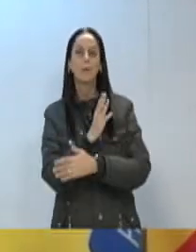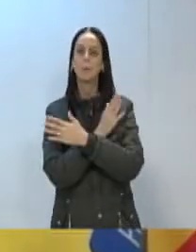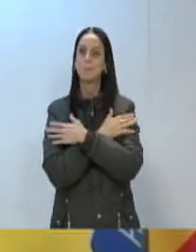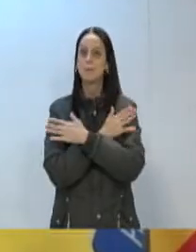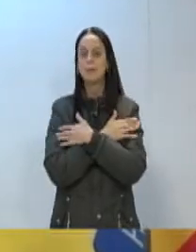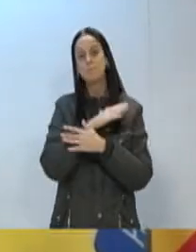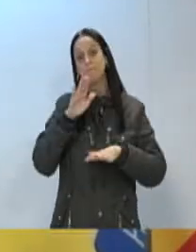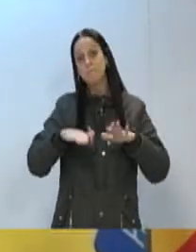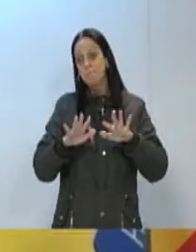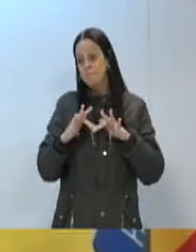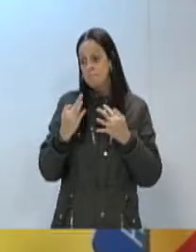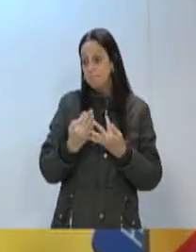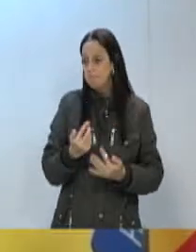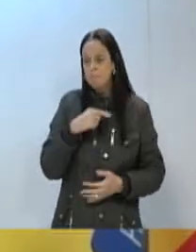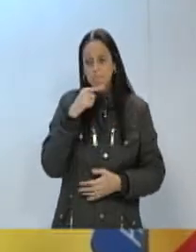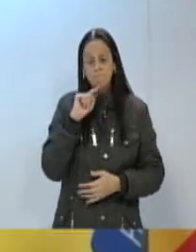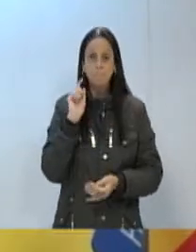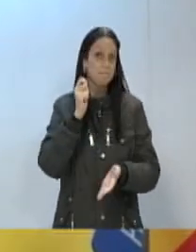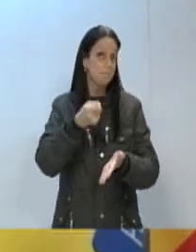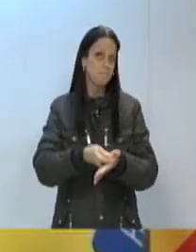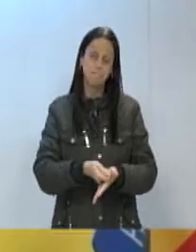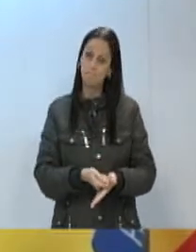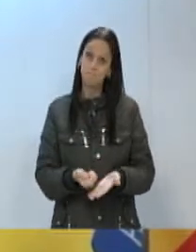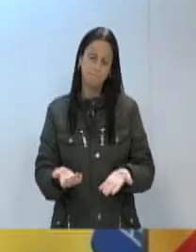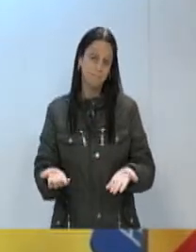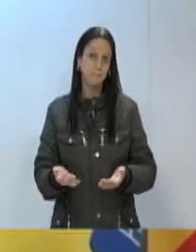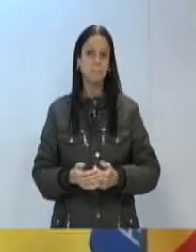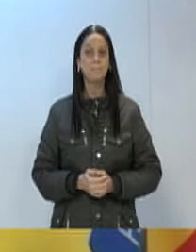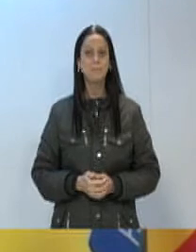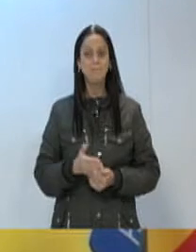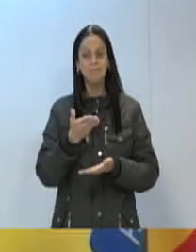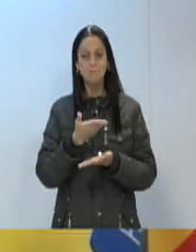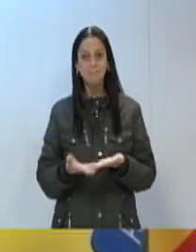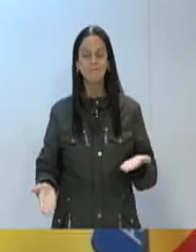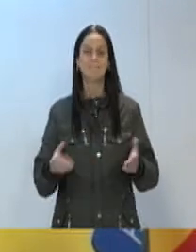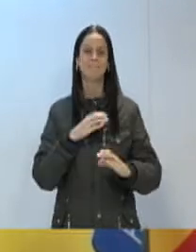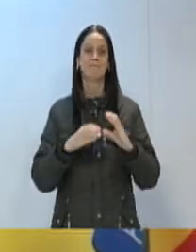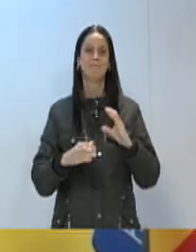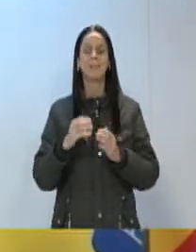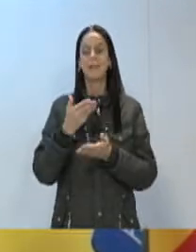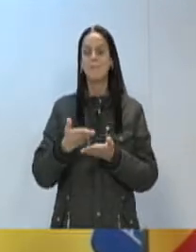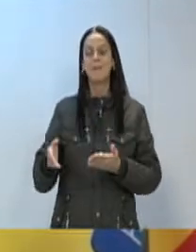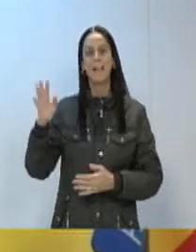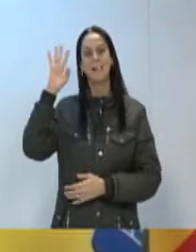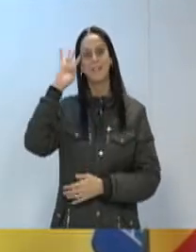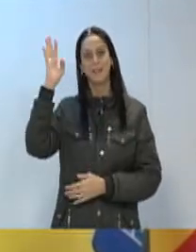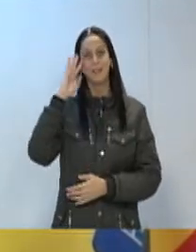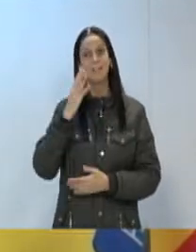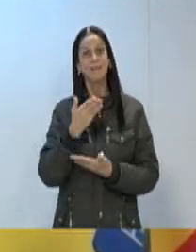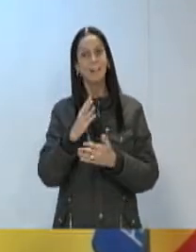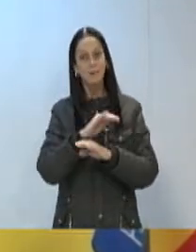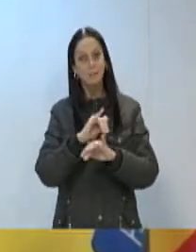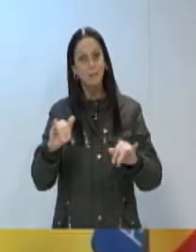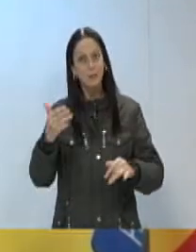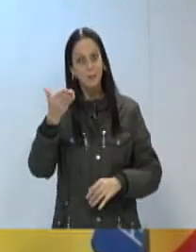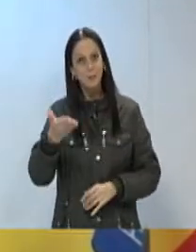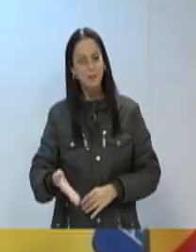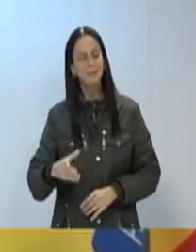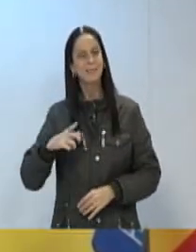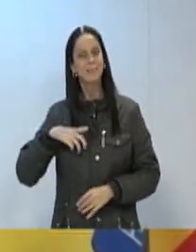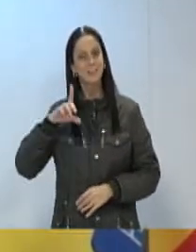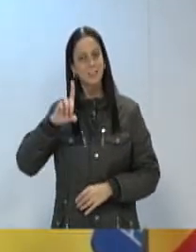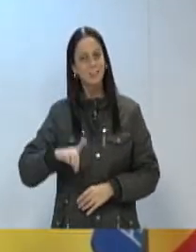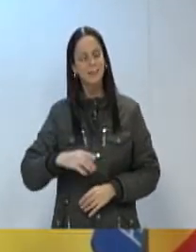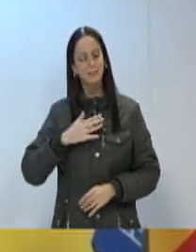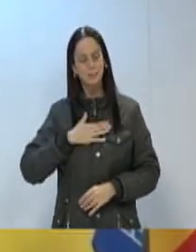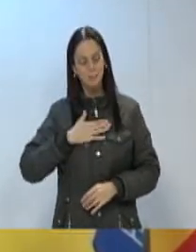famílias não terem a condição de pagar e deixam de sonhar mas está aí um direito que vocês têm através de um projeto de lei de minha